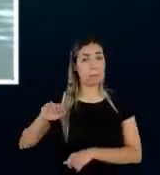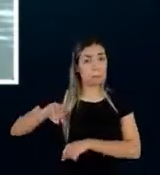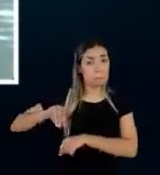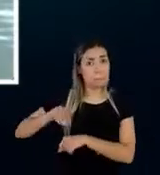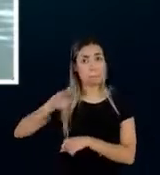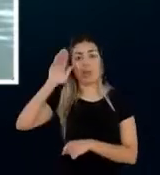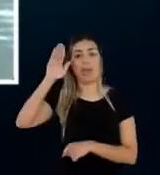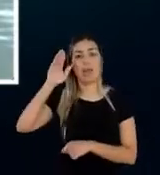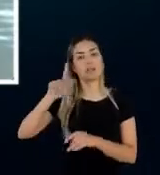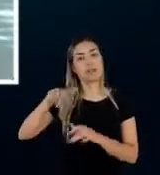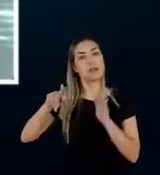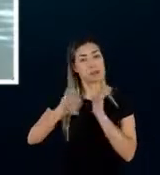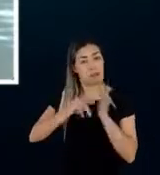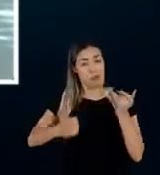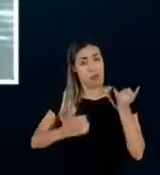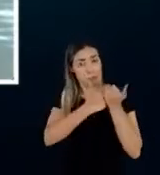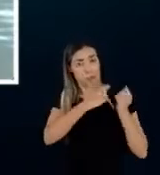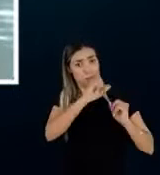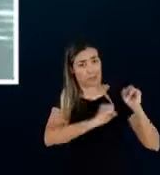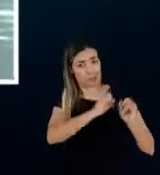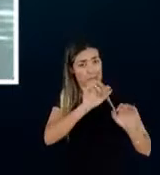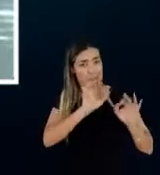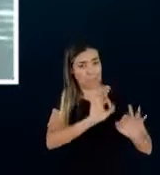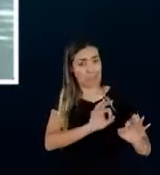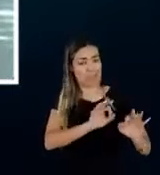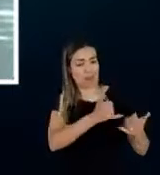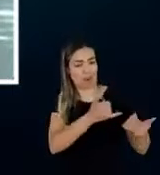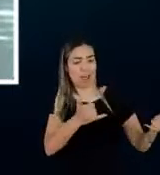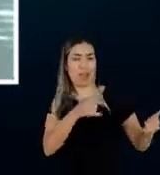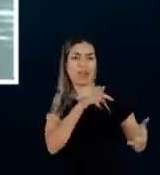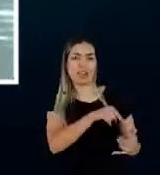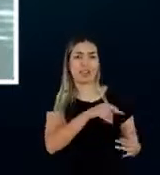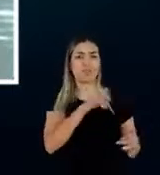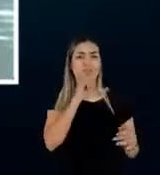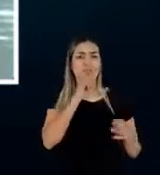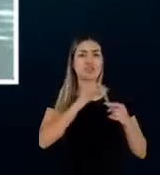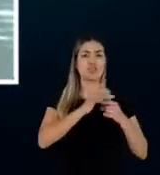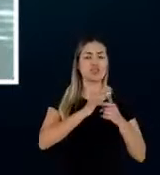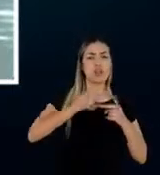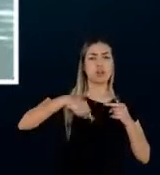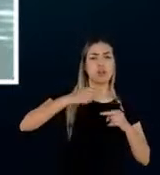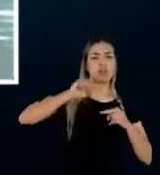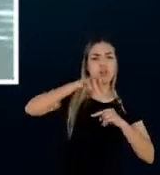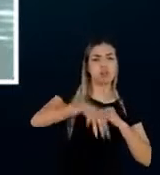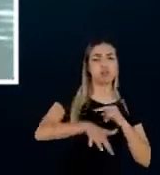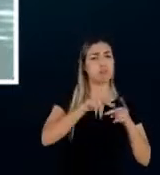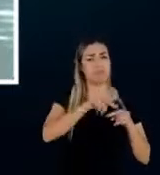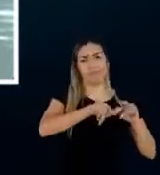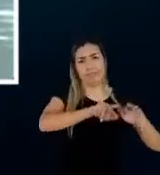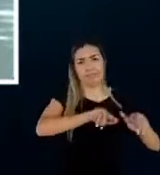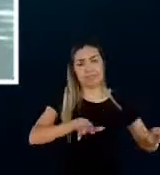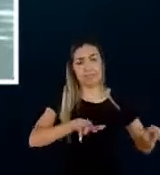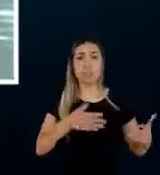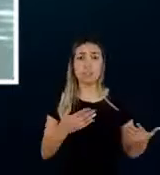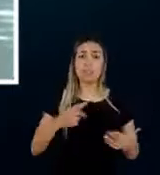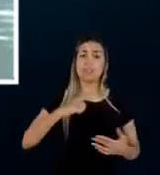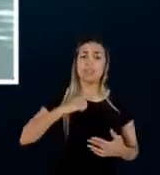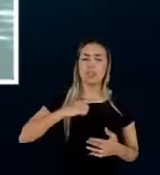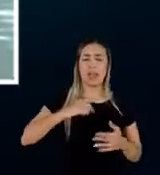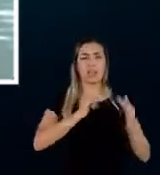spin-offs de empresas do setor elétrico, distribuidoras, geradoras, etc. Então, nós temos aí grandes